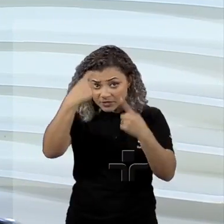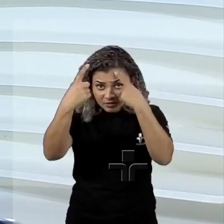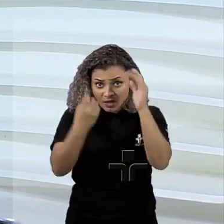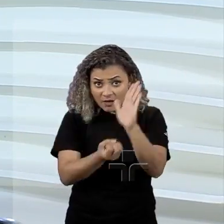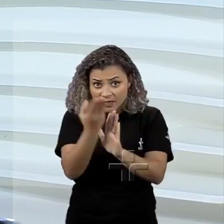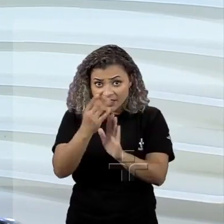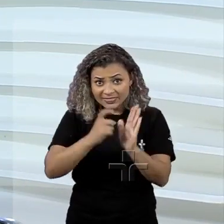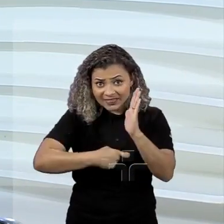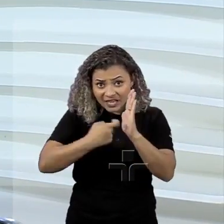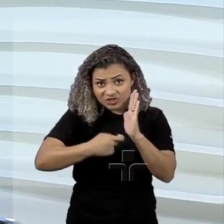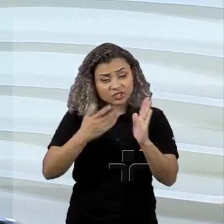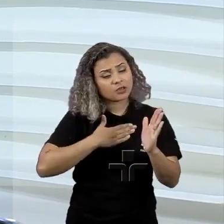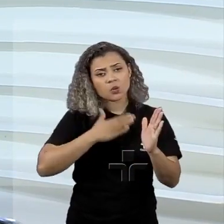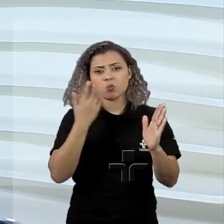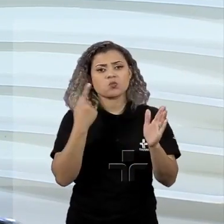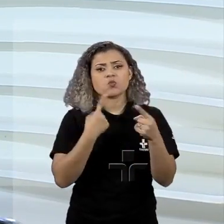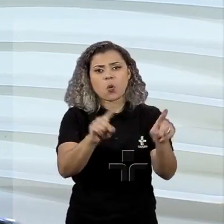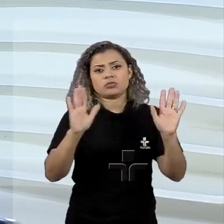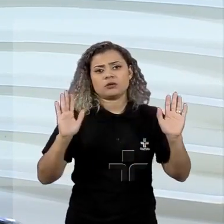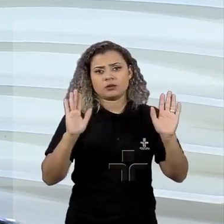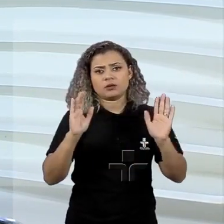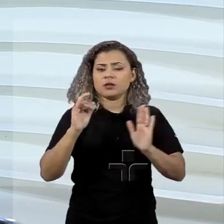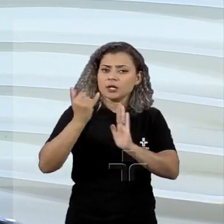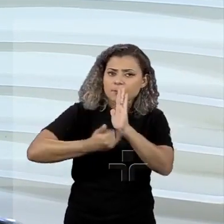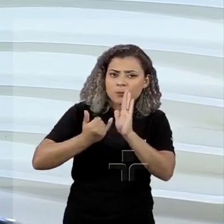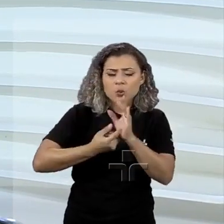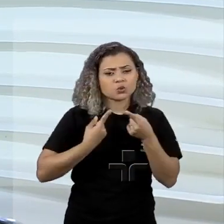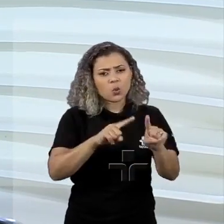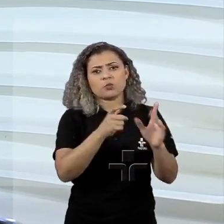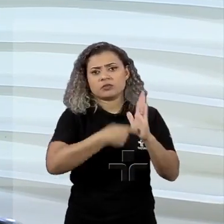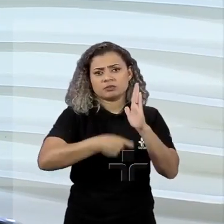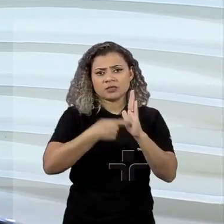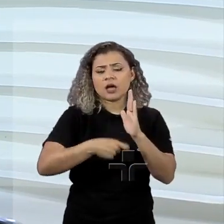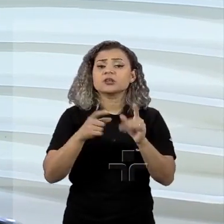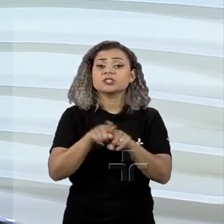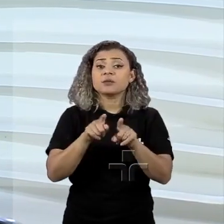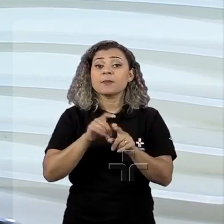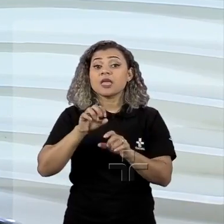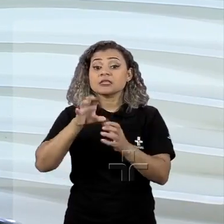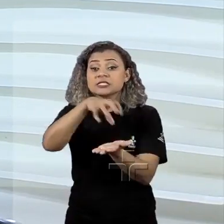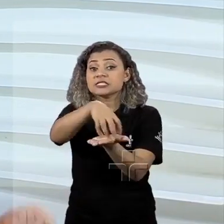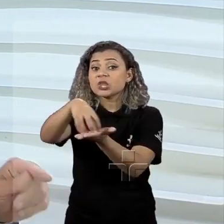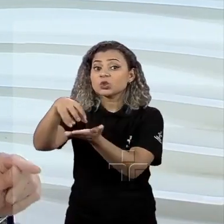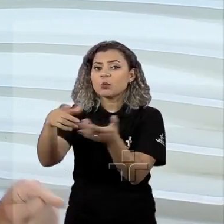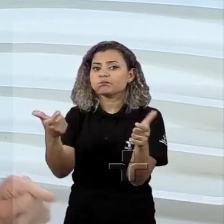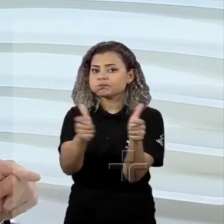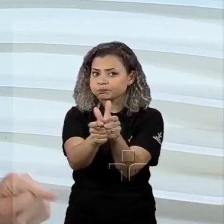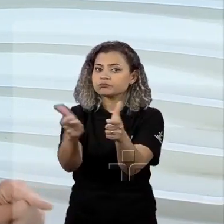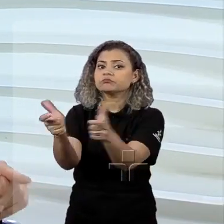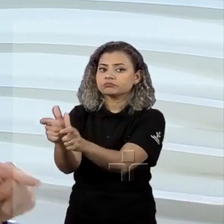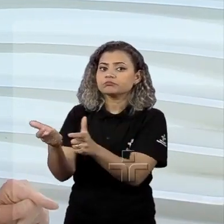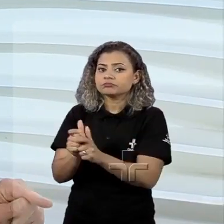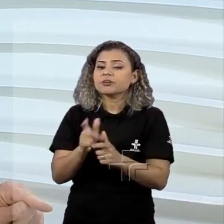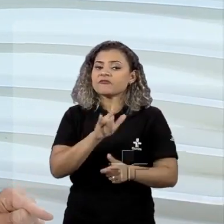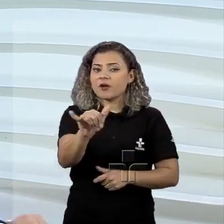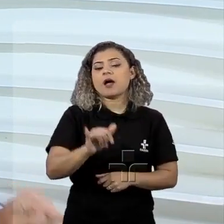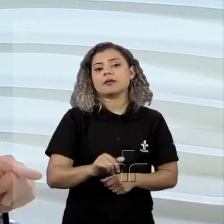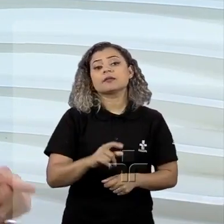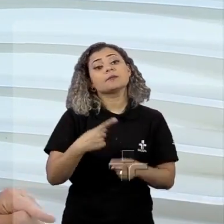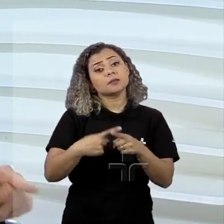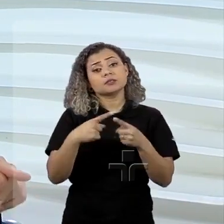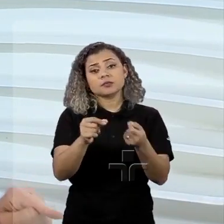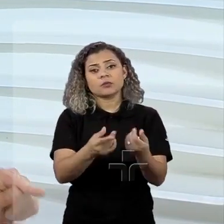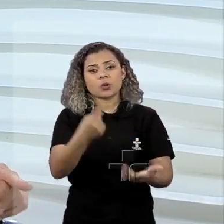sou contra novas taxas, contra novos impostos e vamos desonerar alguns setores gradualmente, desde que eles assumam o compromisso